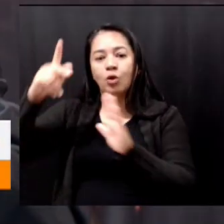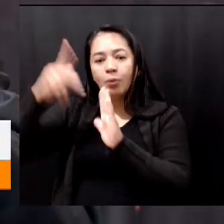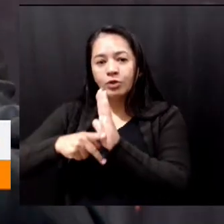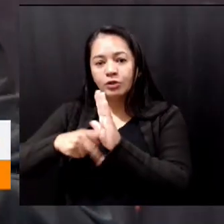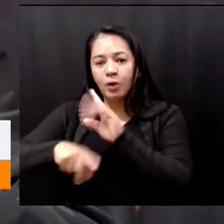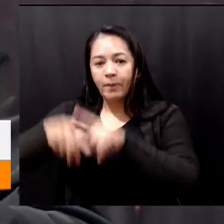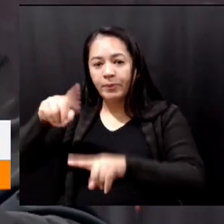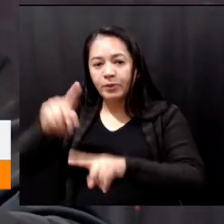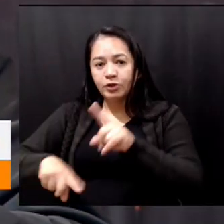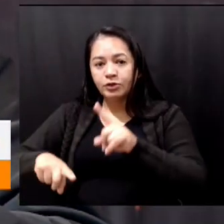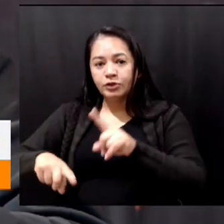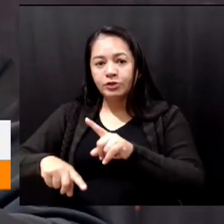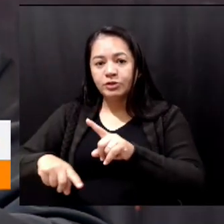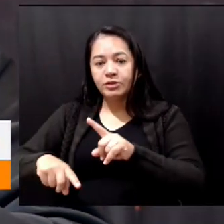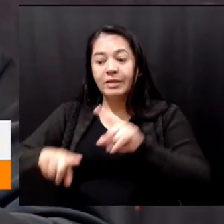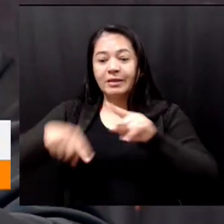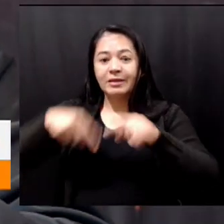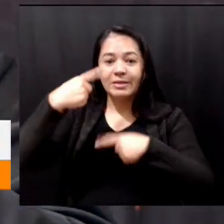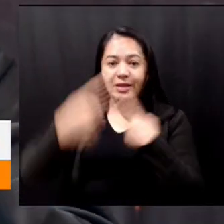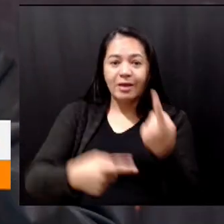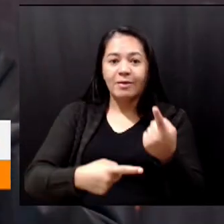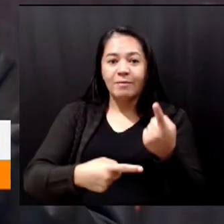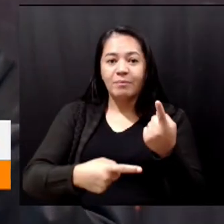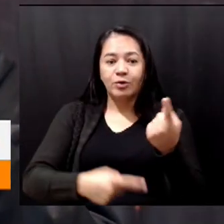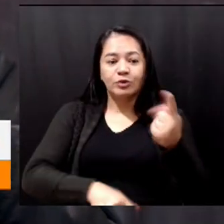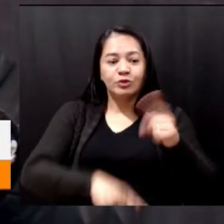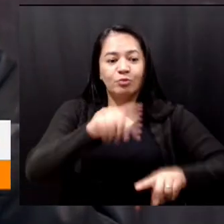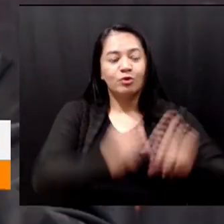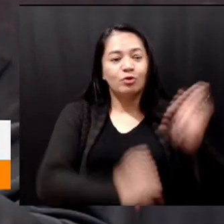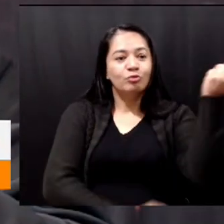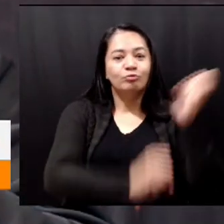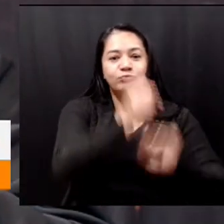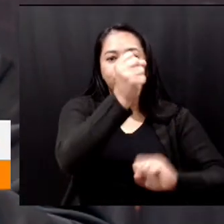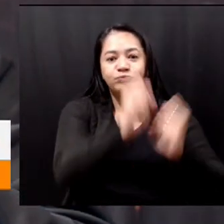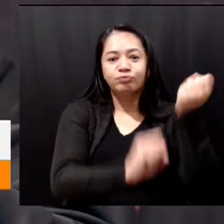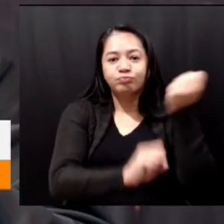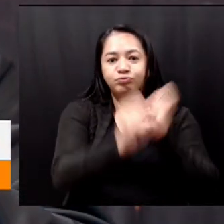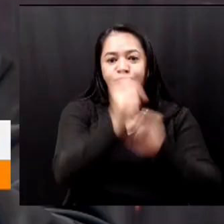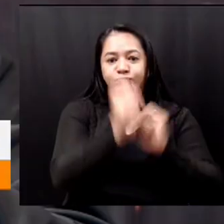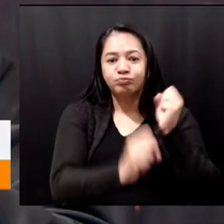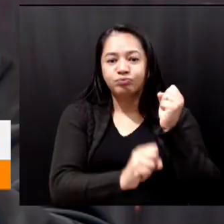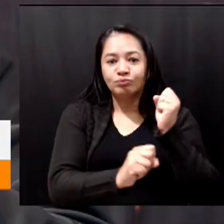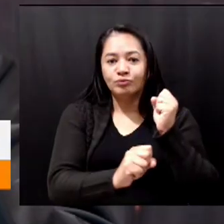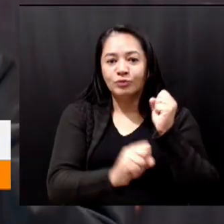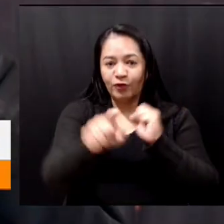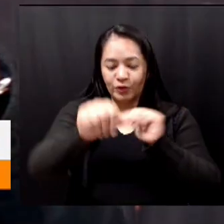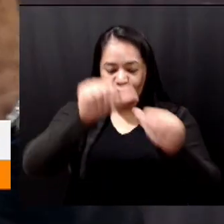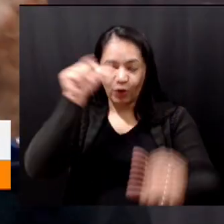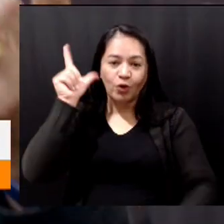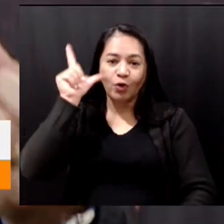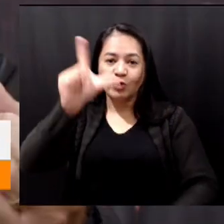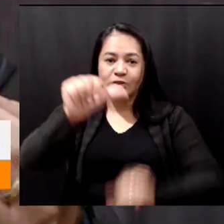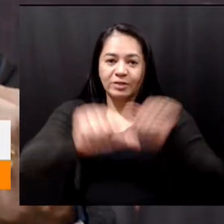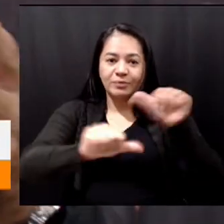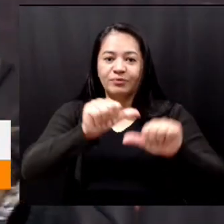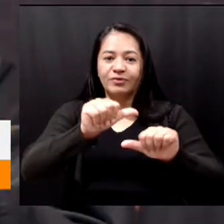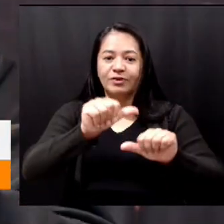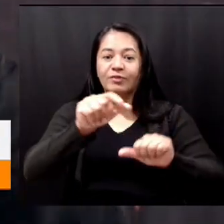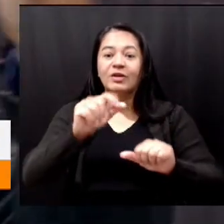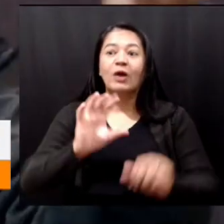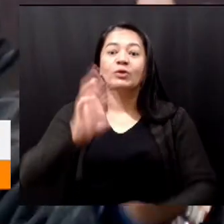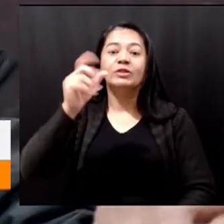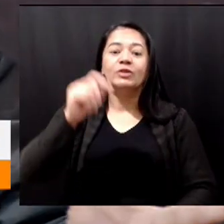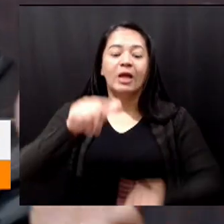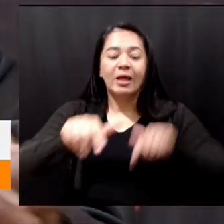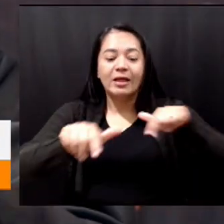que depois virou um produto industrial. Quando você faz virar um produto industrial, você gera o quê? Empregos, gera impostos,